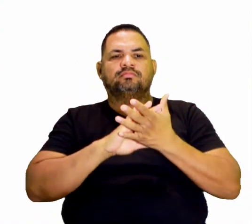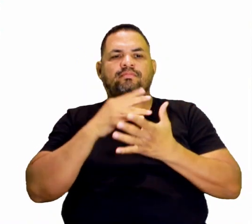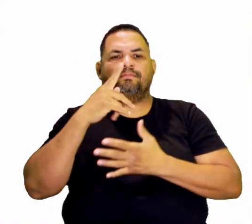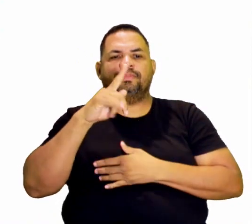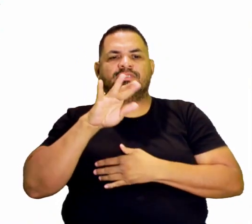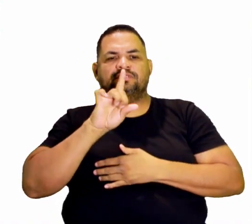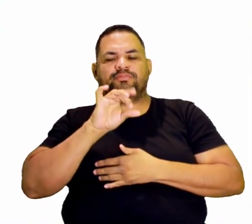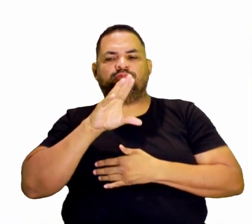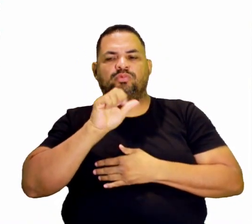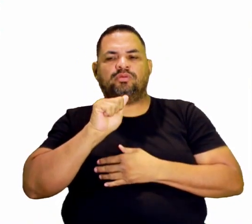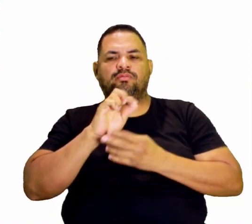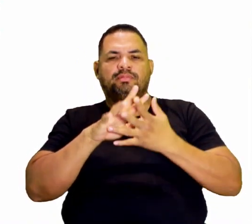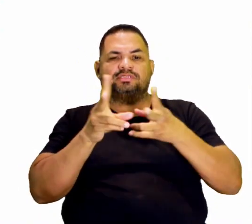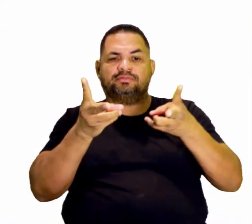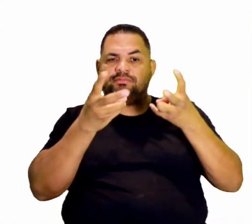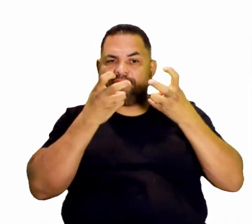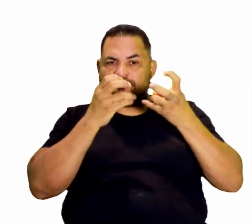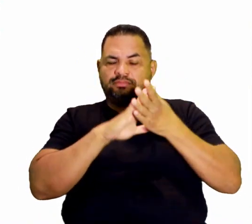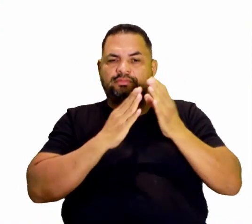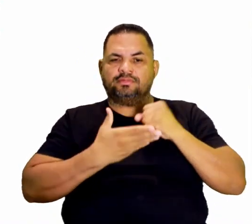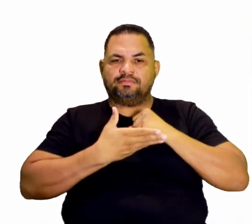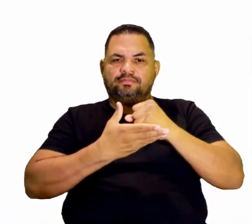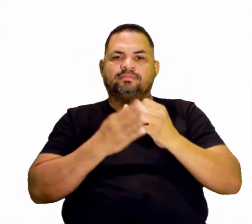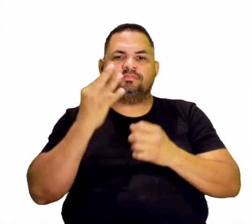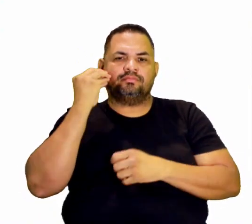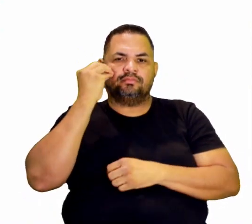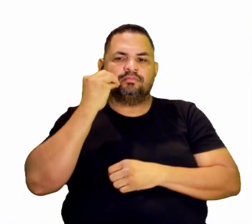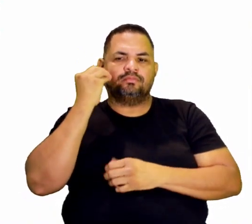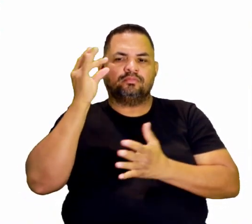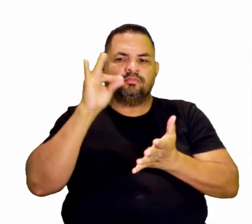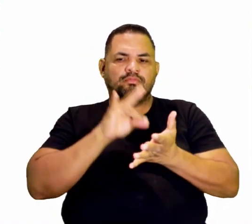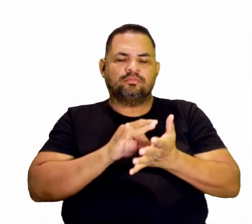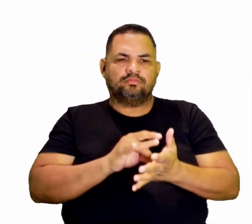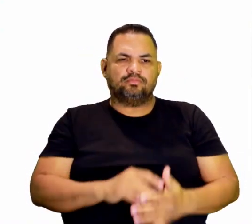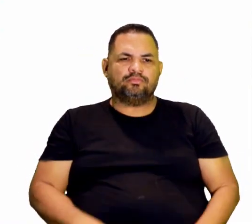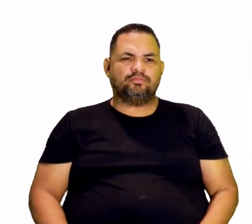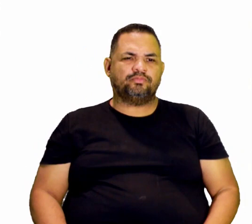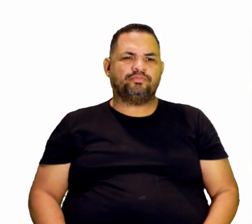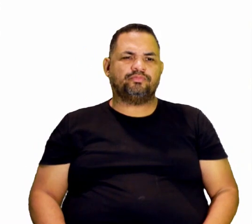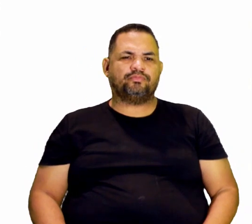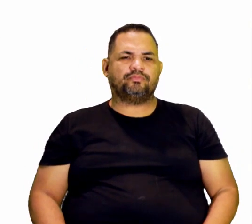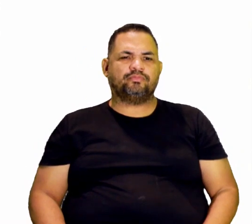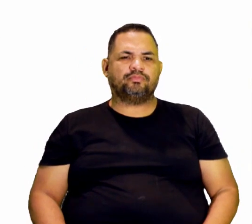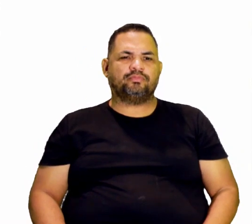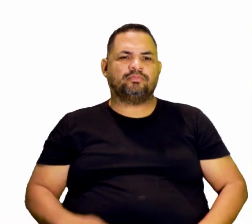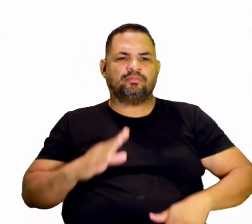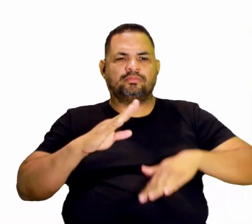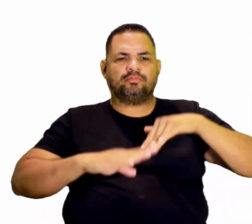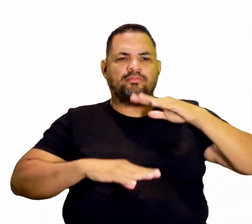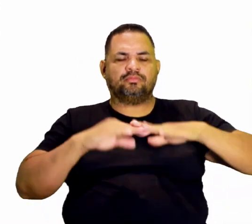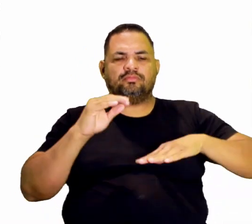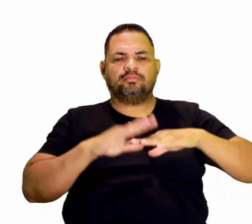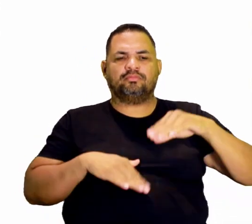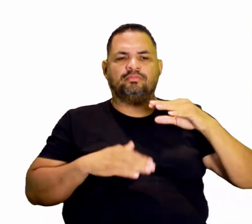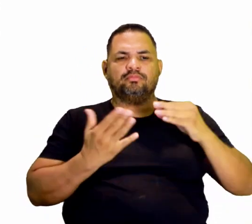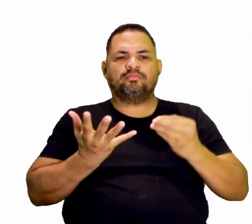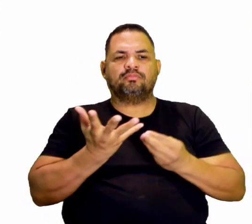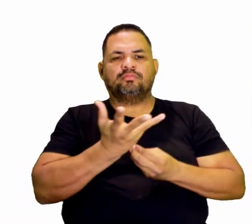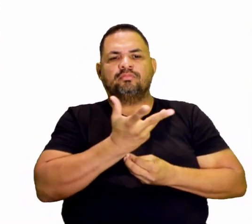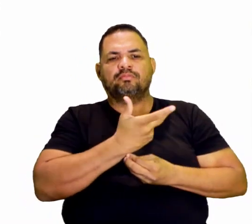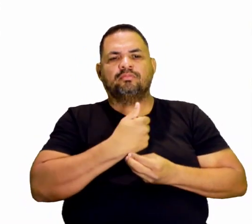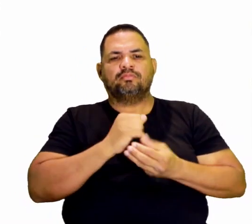enfoque perceptual, baseado na experiência de fato. Os pintores